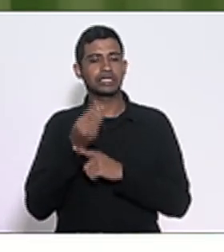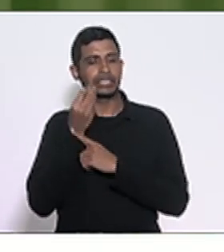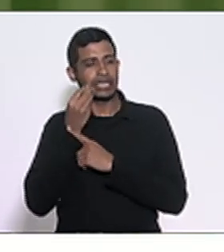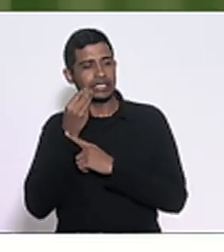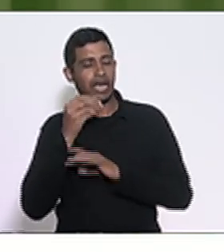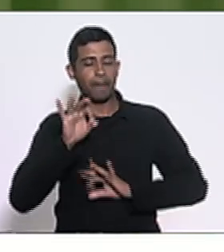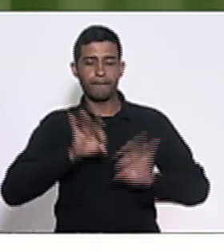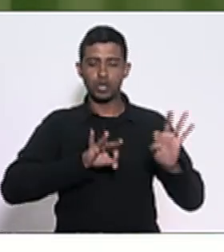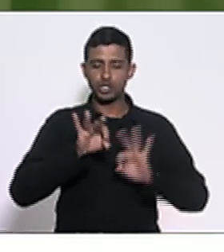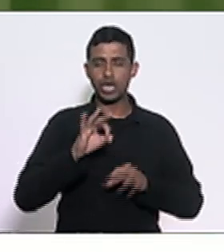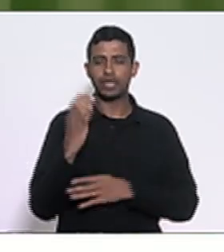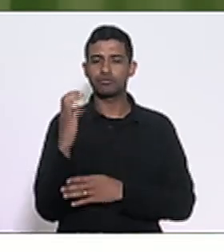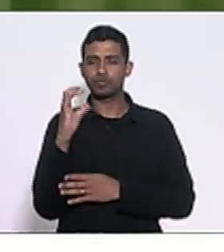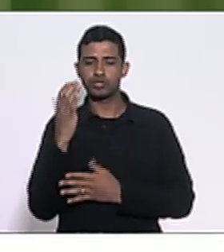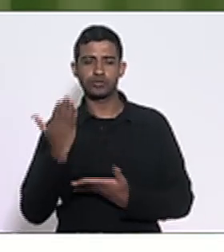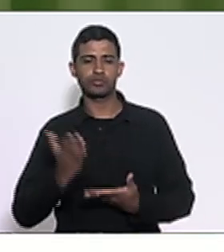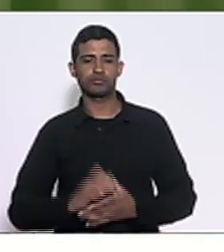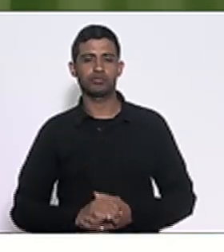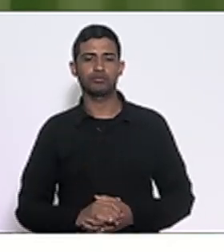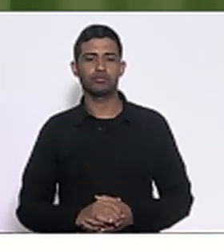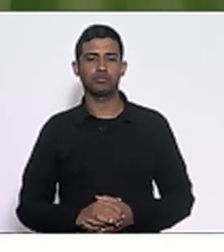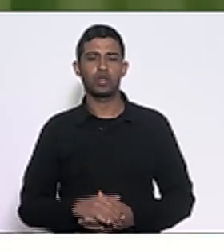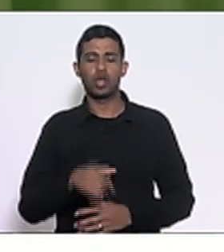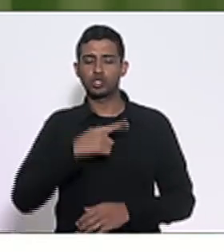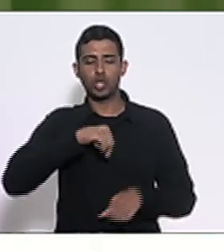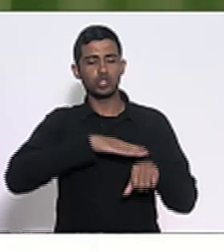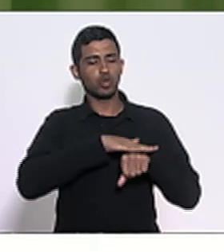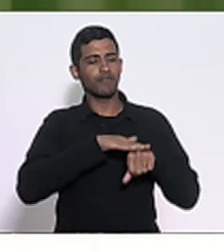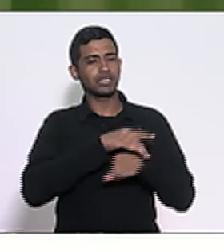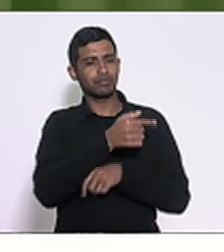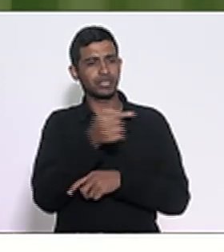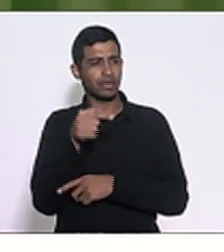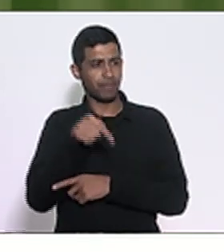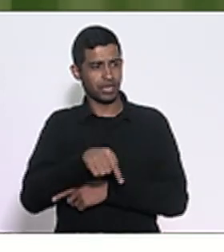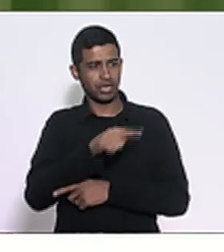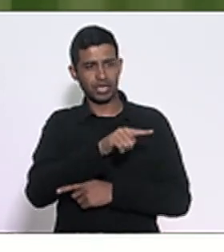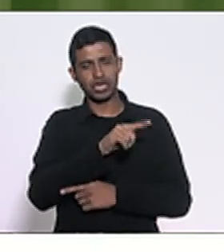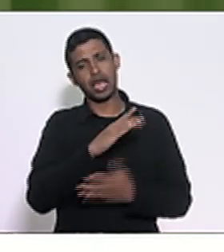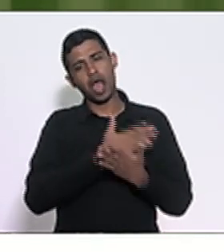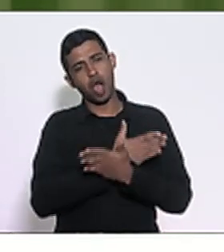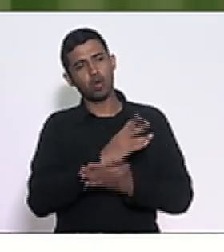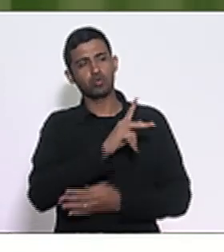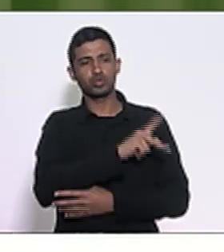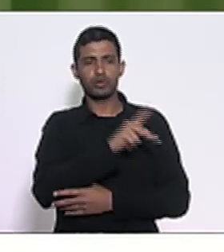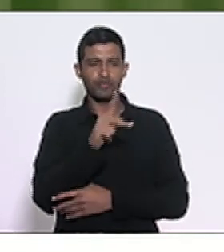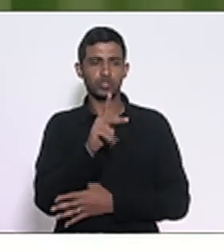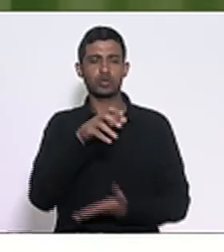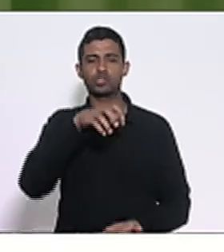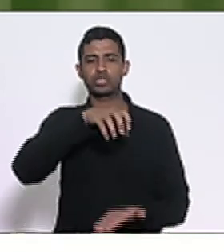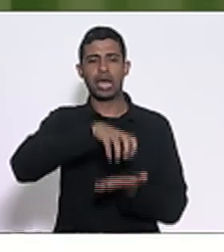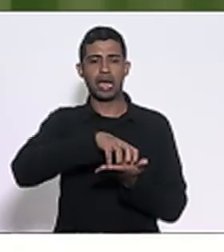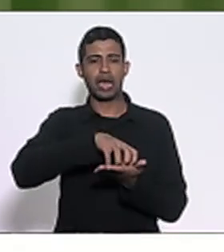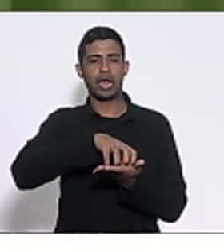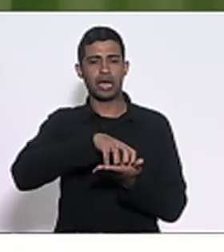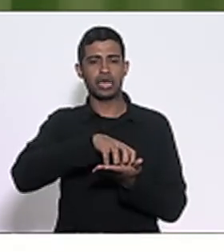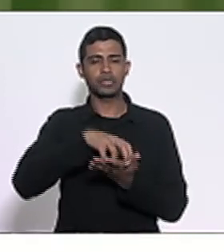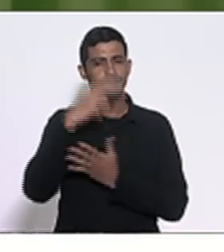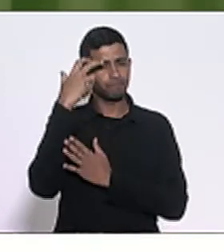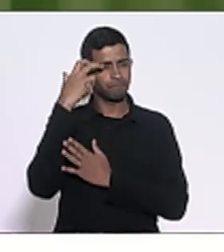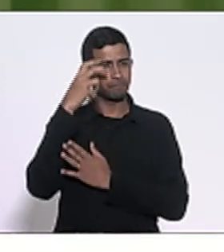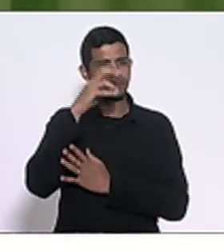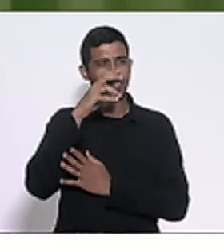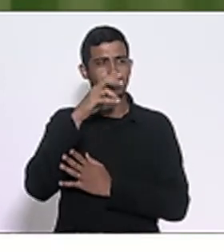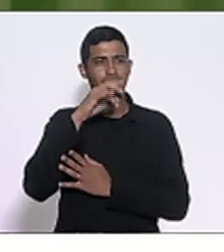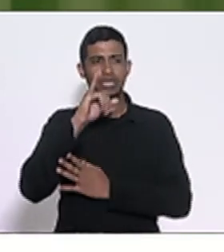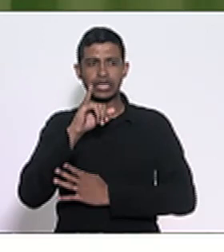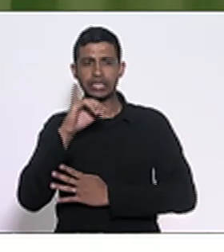um projeto científico. Estivemos conversando essa semana também com professores da área de inteligência artificial